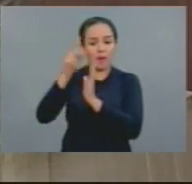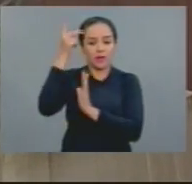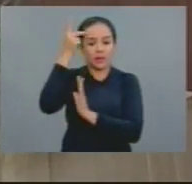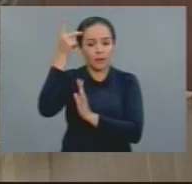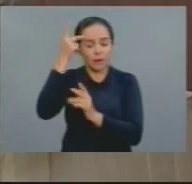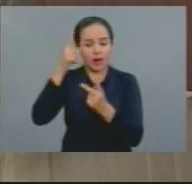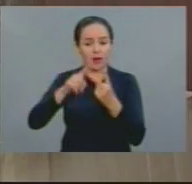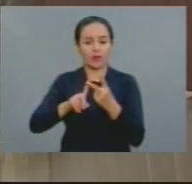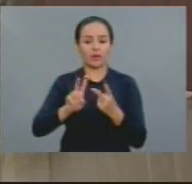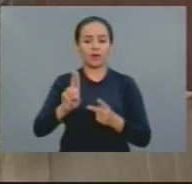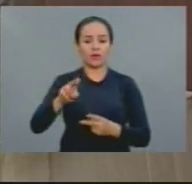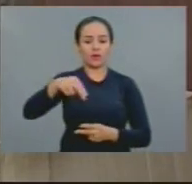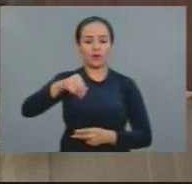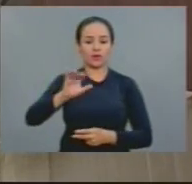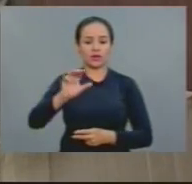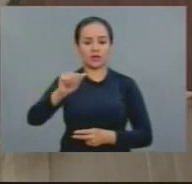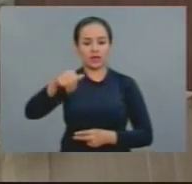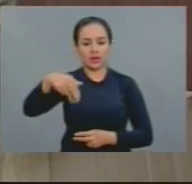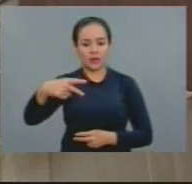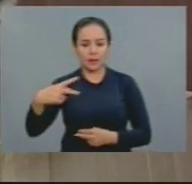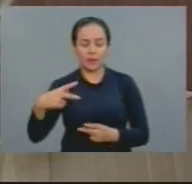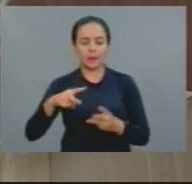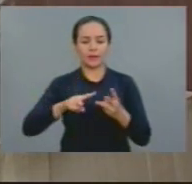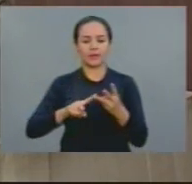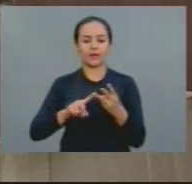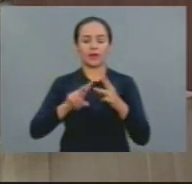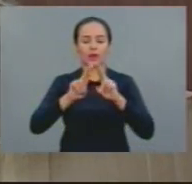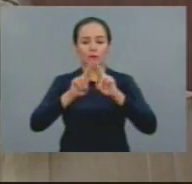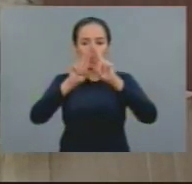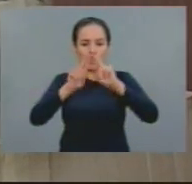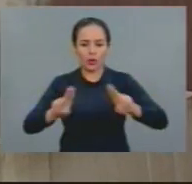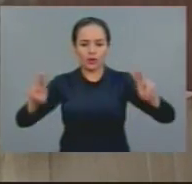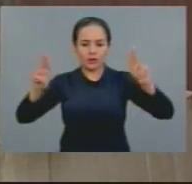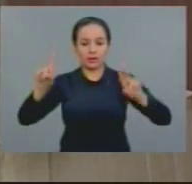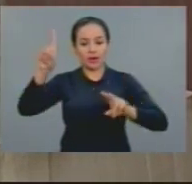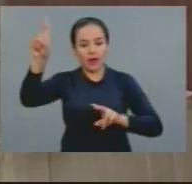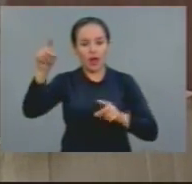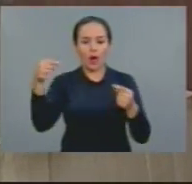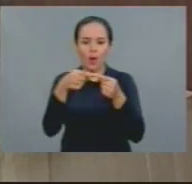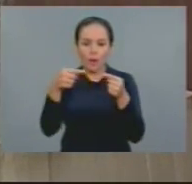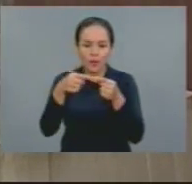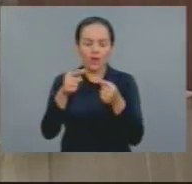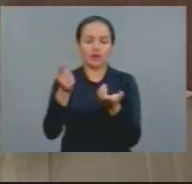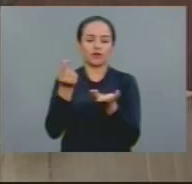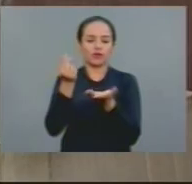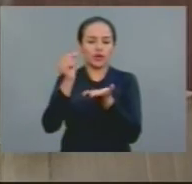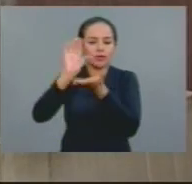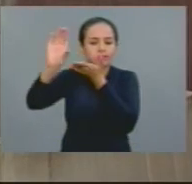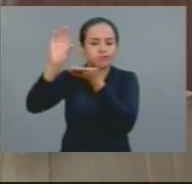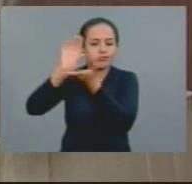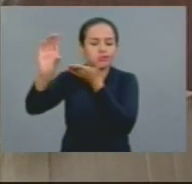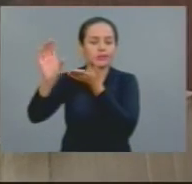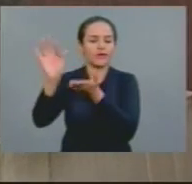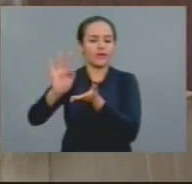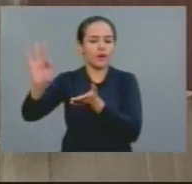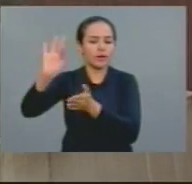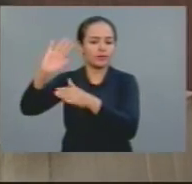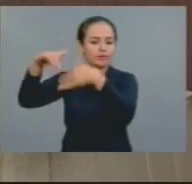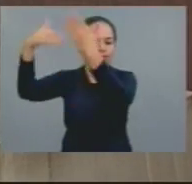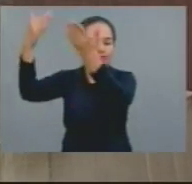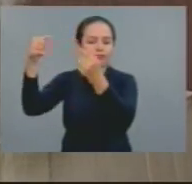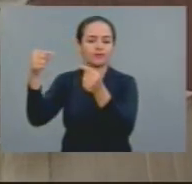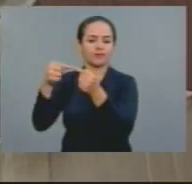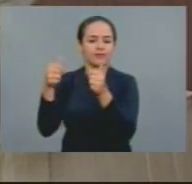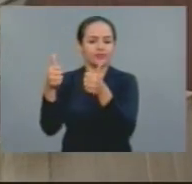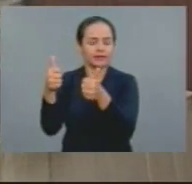com a Unicamp, com a USP. Eu sempre achei não só eu,